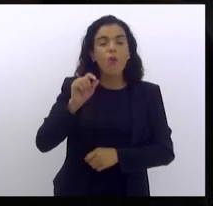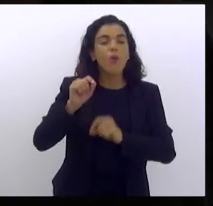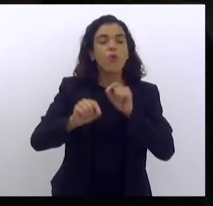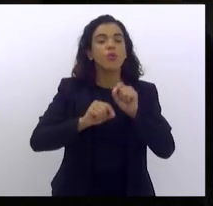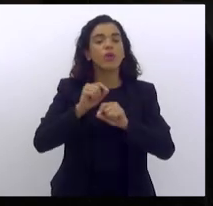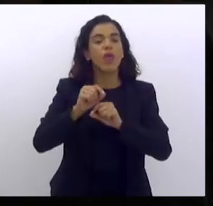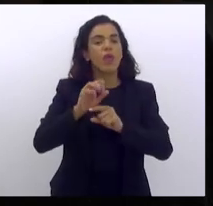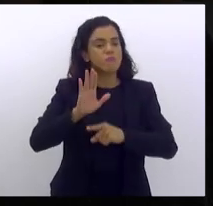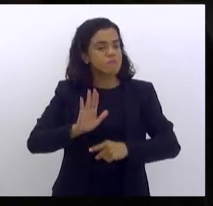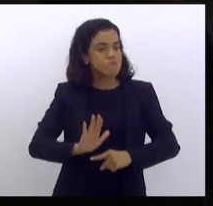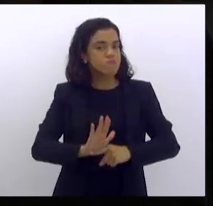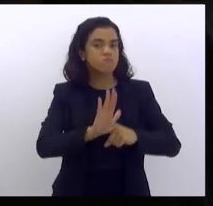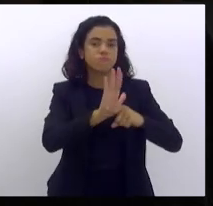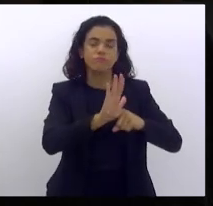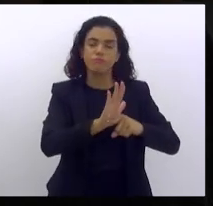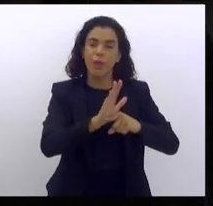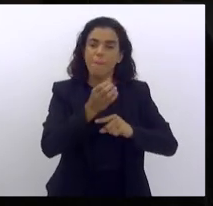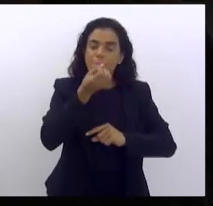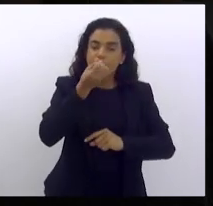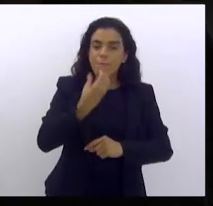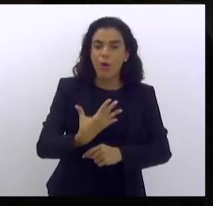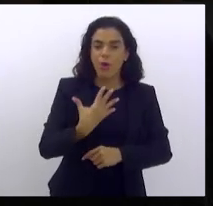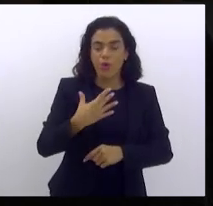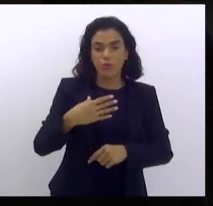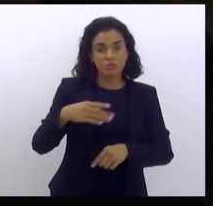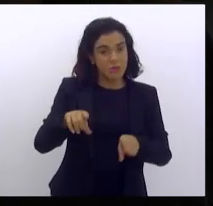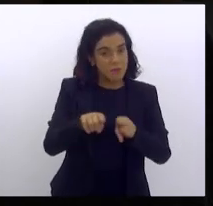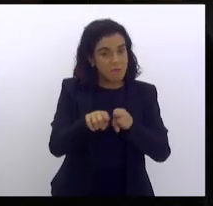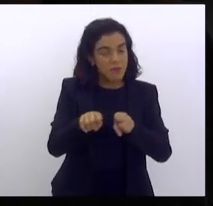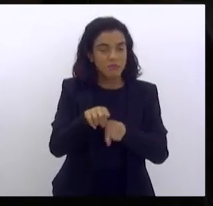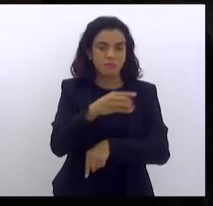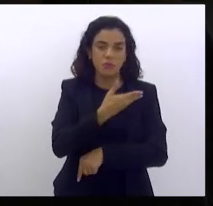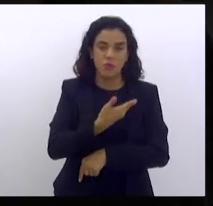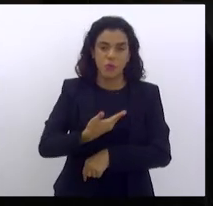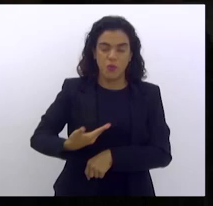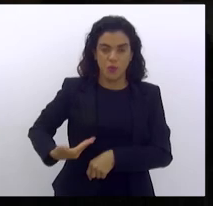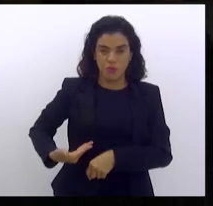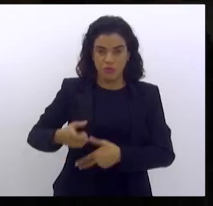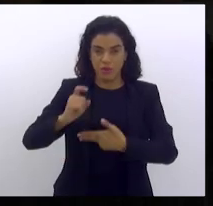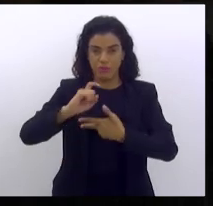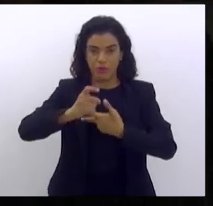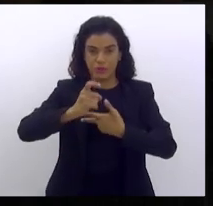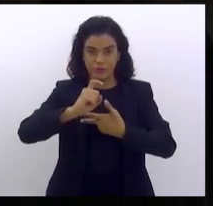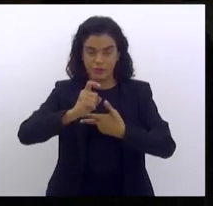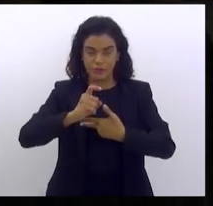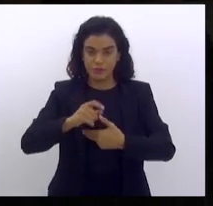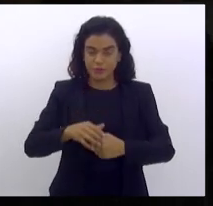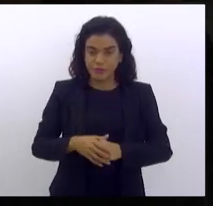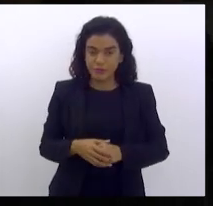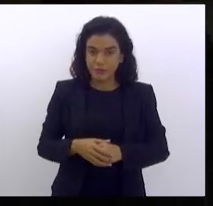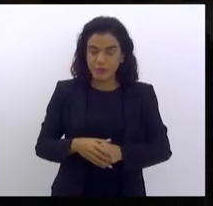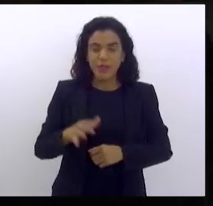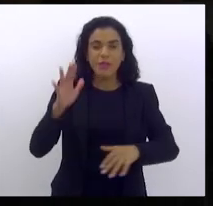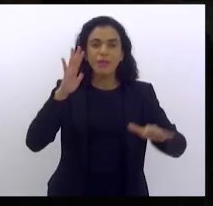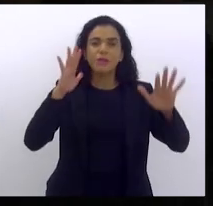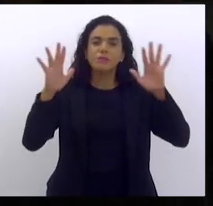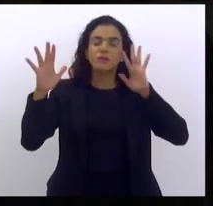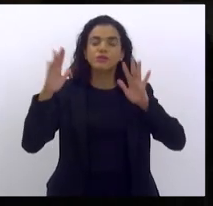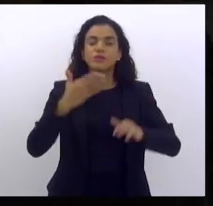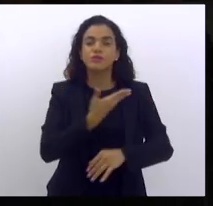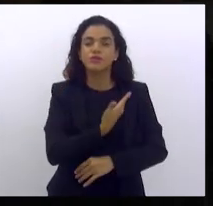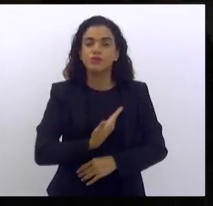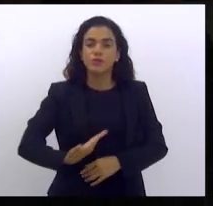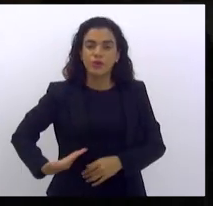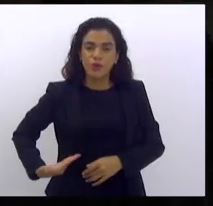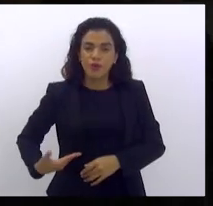profundamente benéfico, inclusive para o governante. Porque triste é o governante